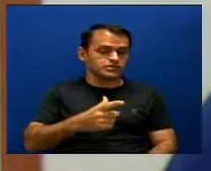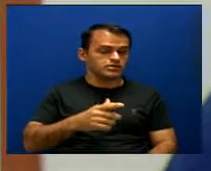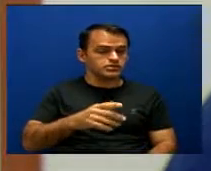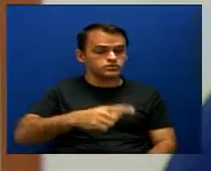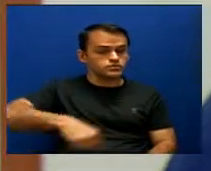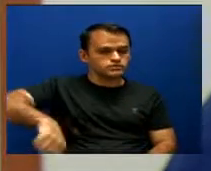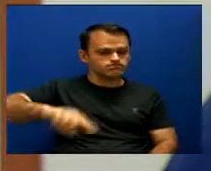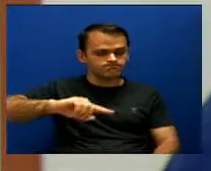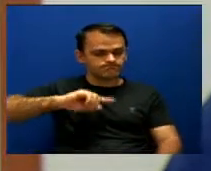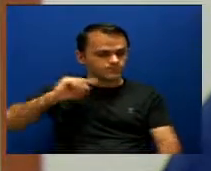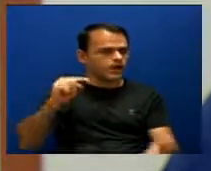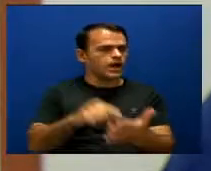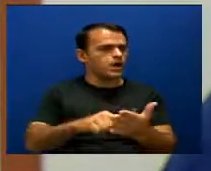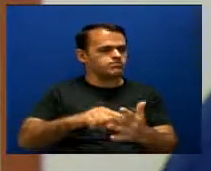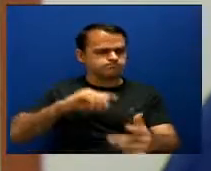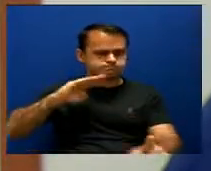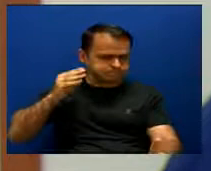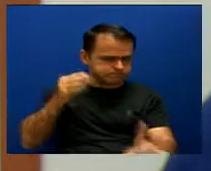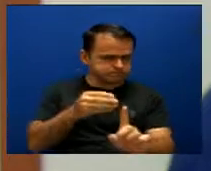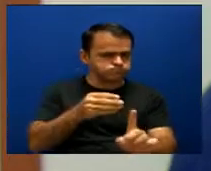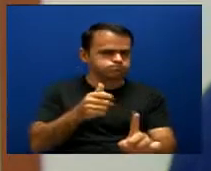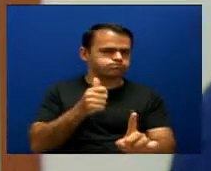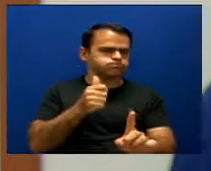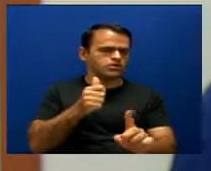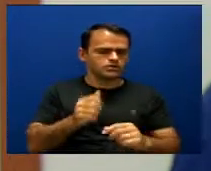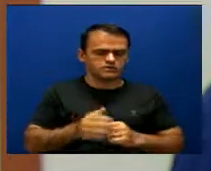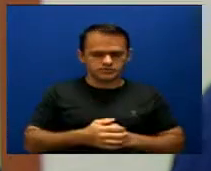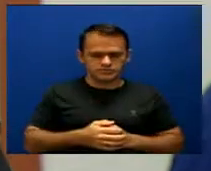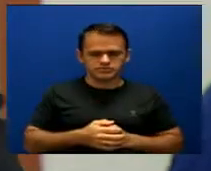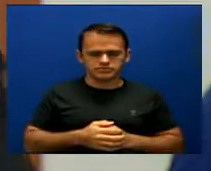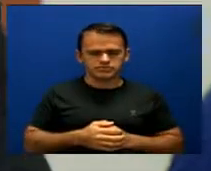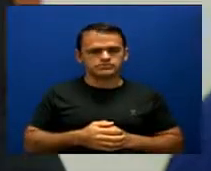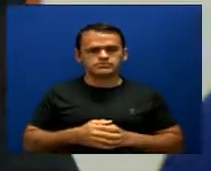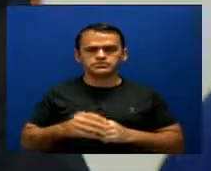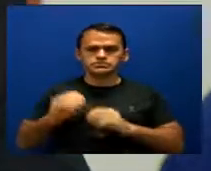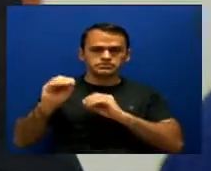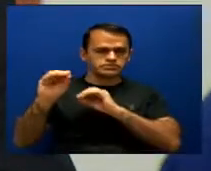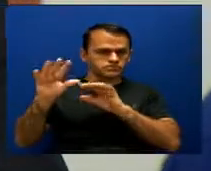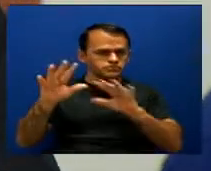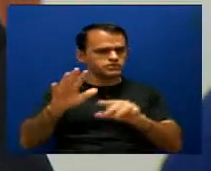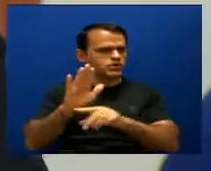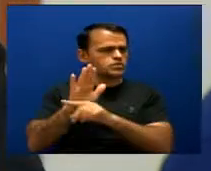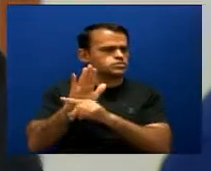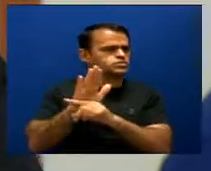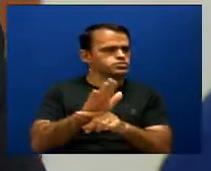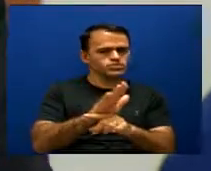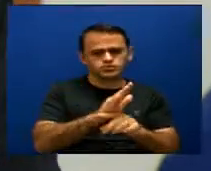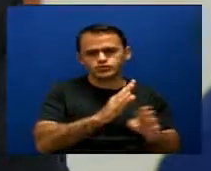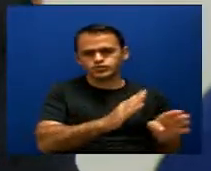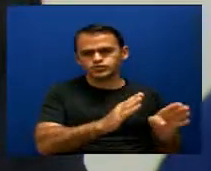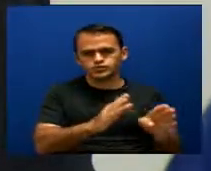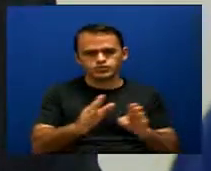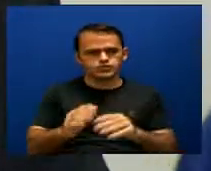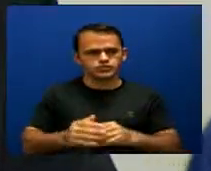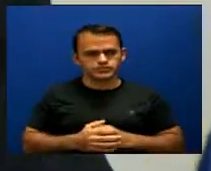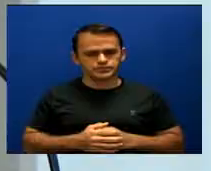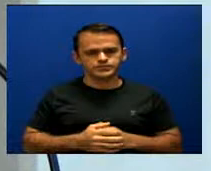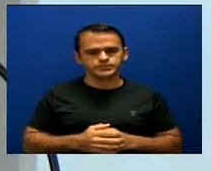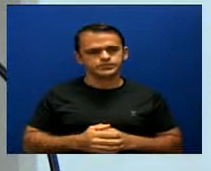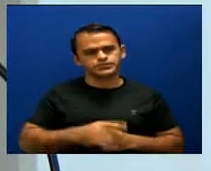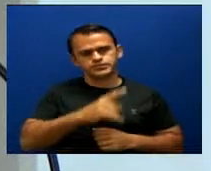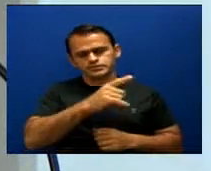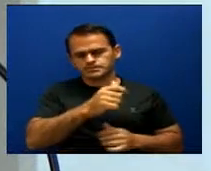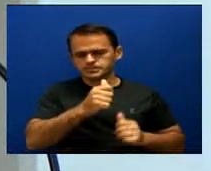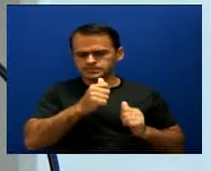propósitos e temos um Deus que nos conduz e que esse mesmo Deus continue abençoando os seus passos para